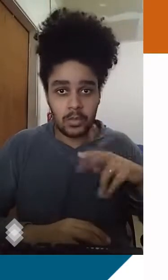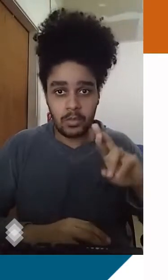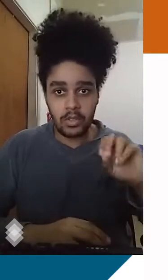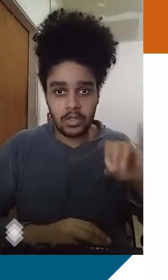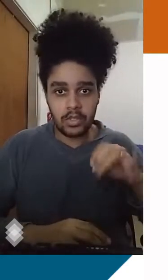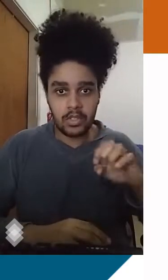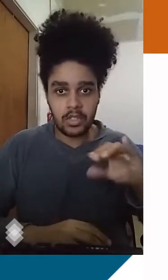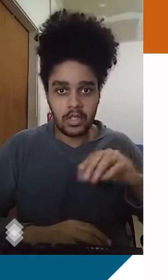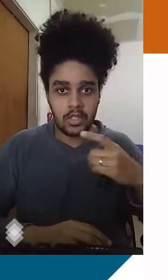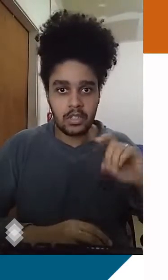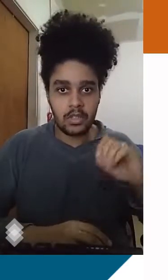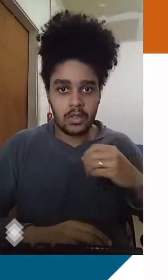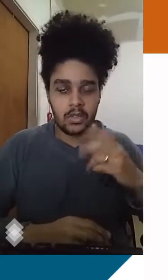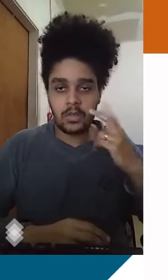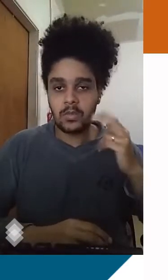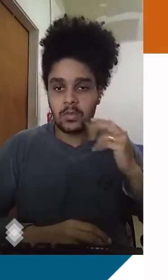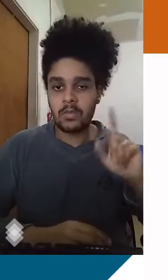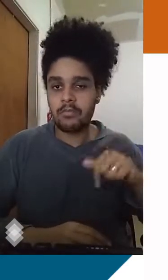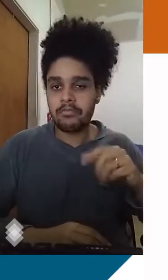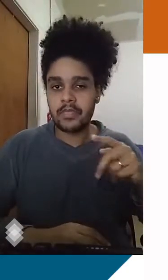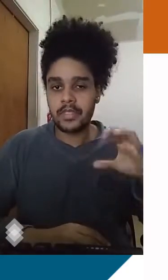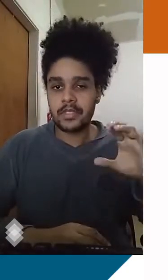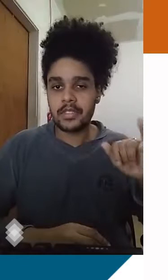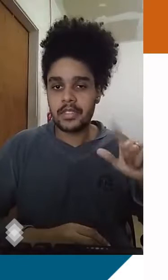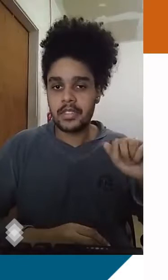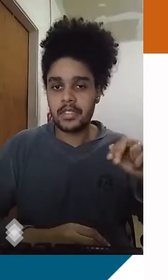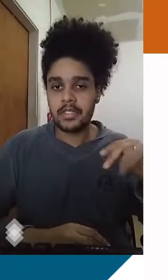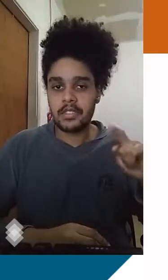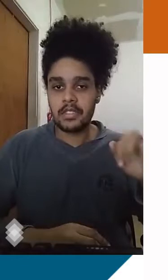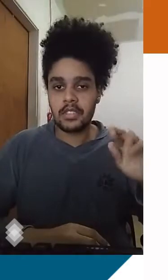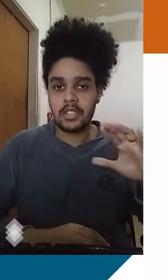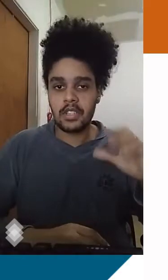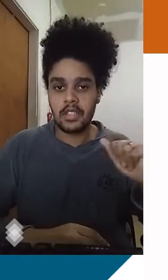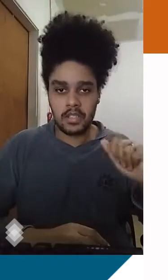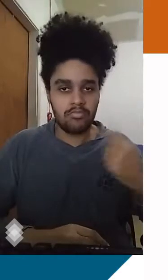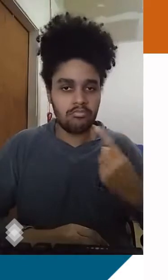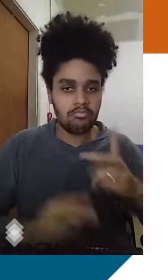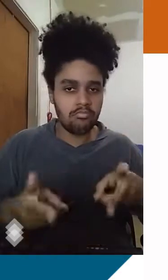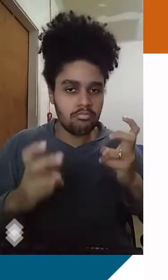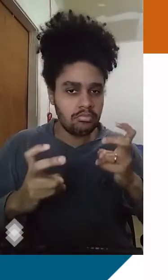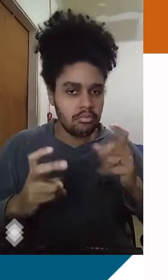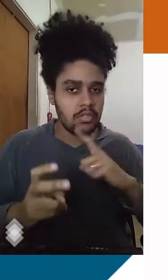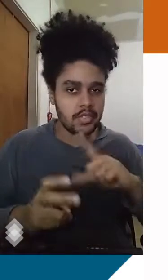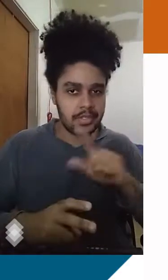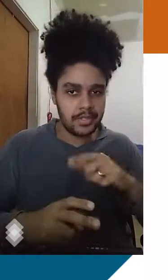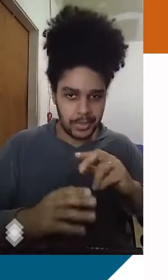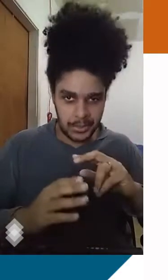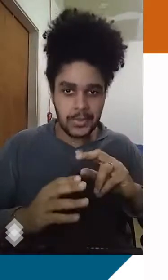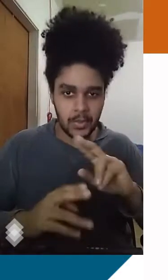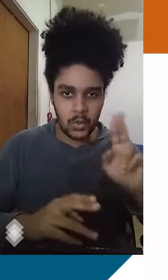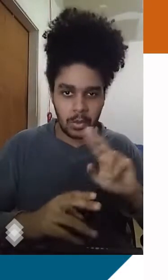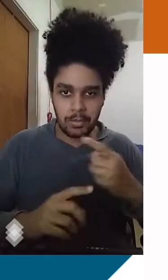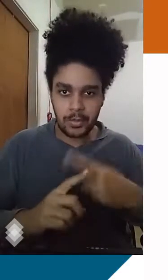tipo de projeção que é muito comum, né, que é, no caso, a projeção cilíndrica, que a gente consegue perceber que ela tem